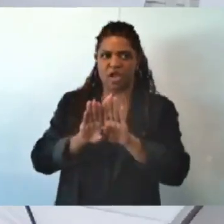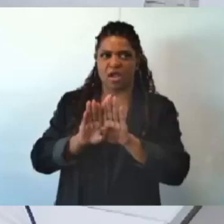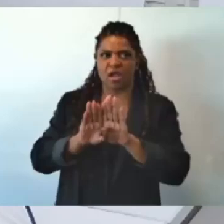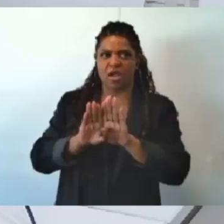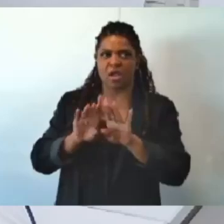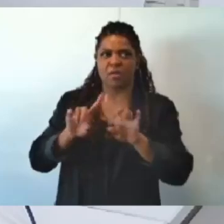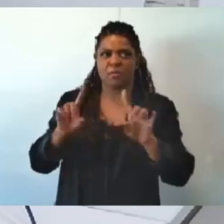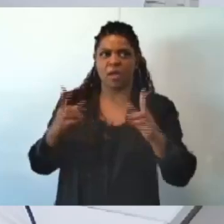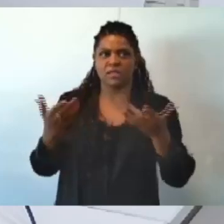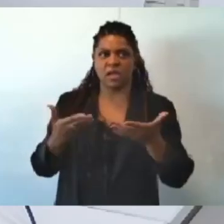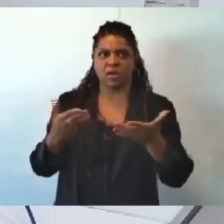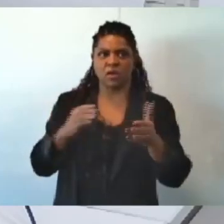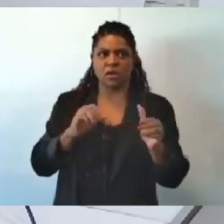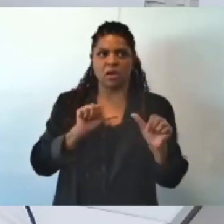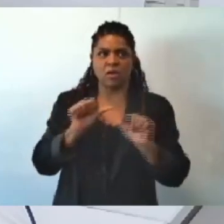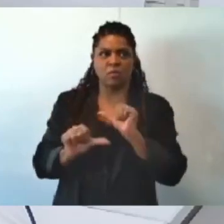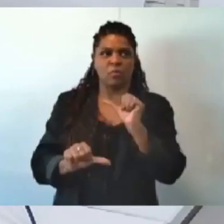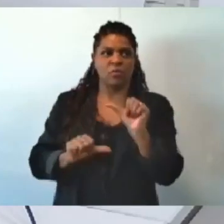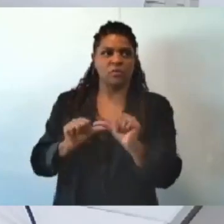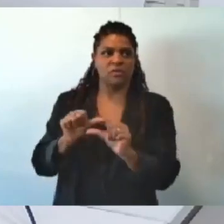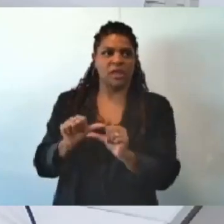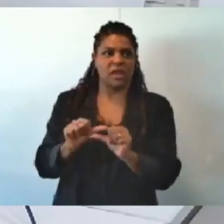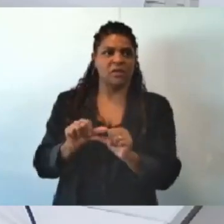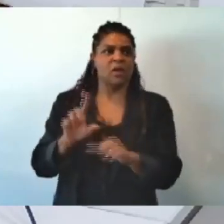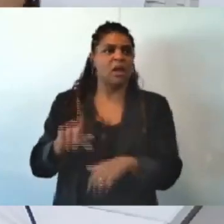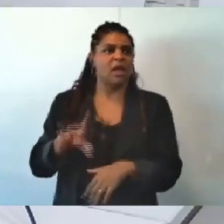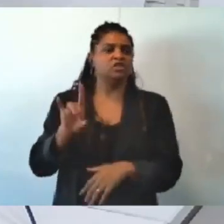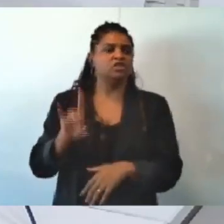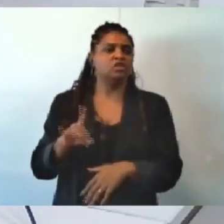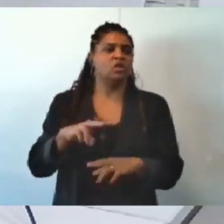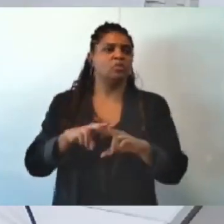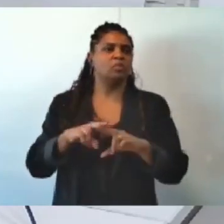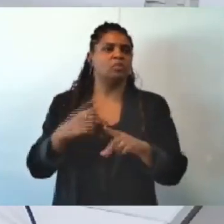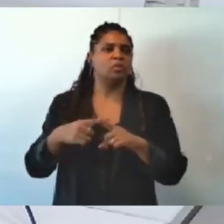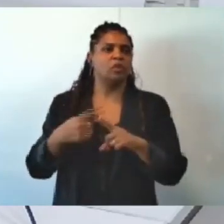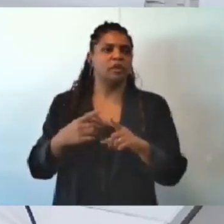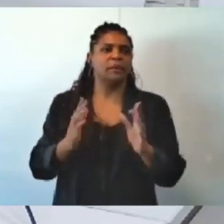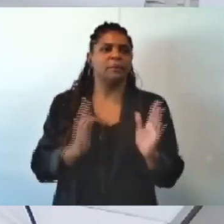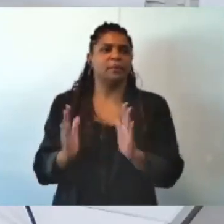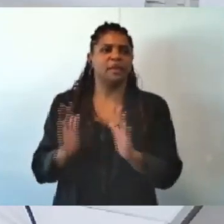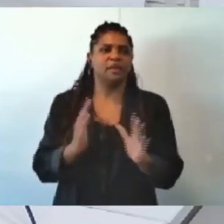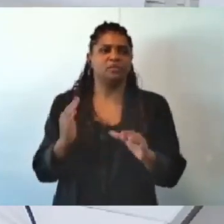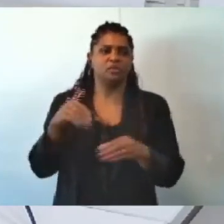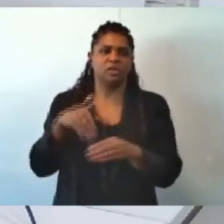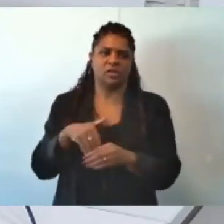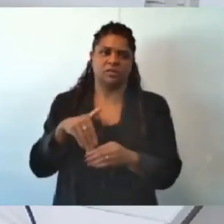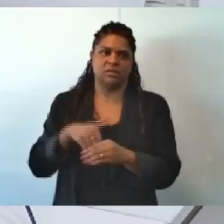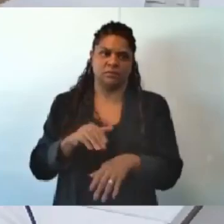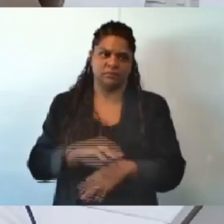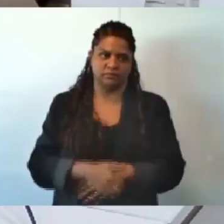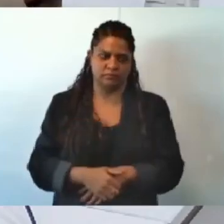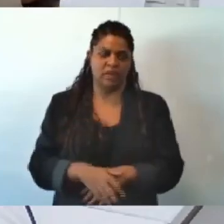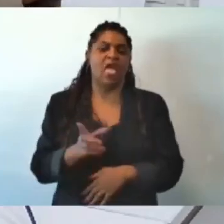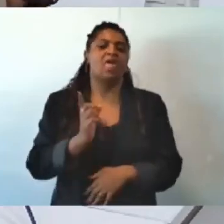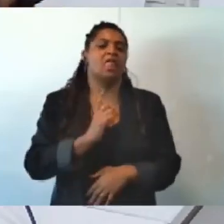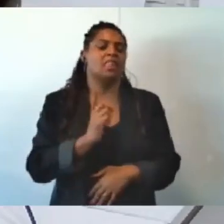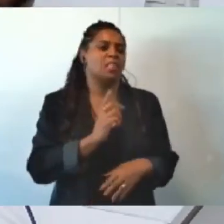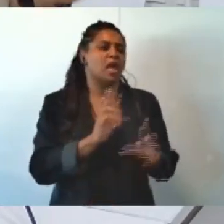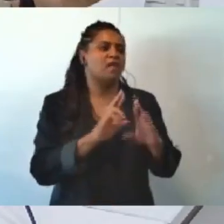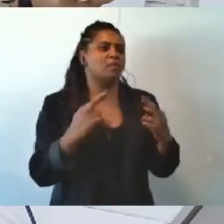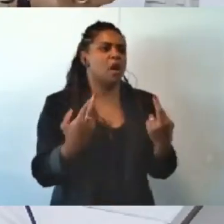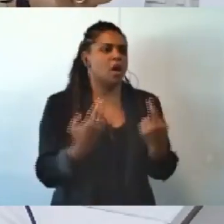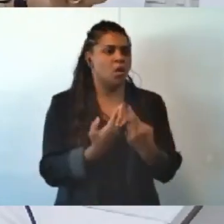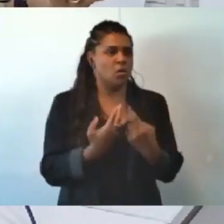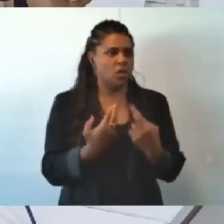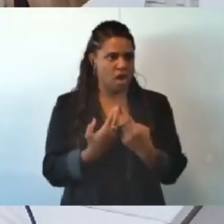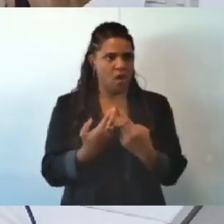é puramente eleitoreiro, porque a gente teve a reunião, uma das reuniões que o